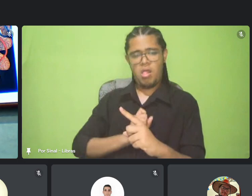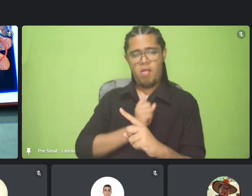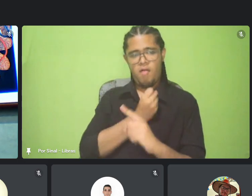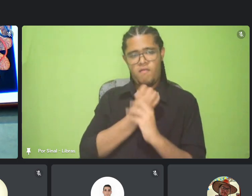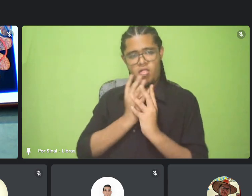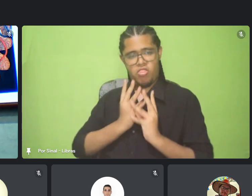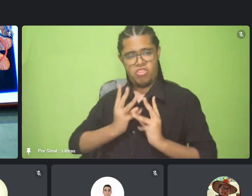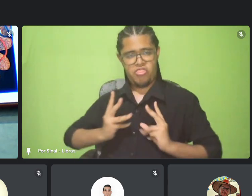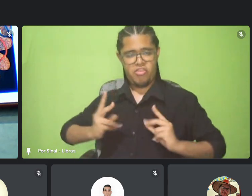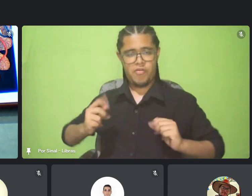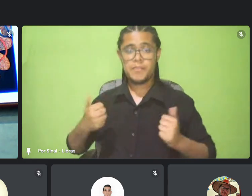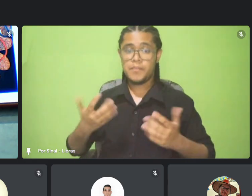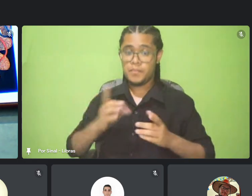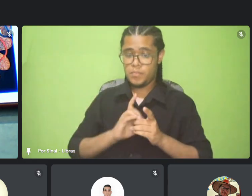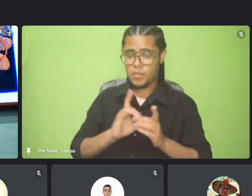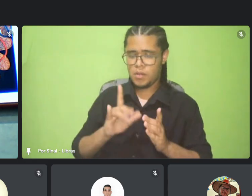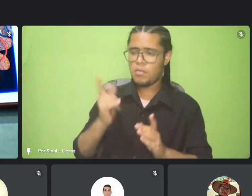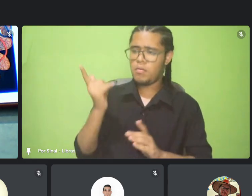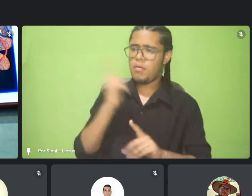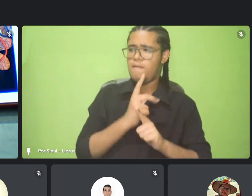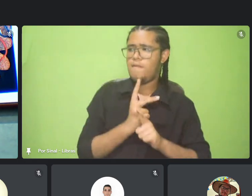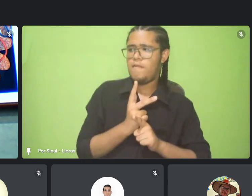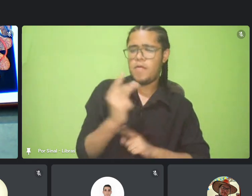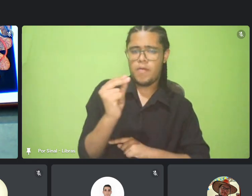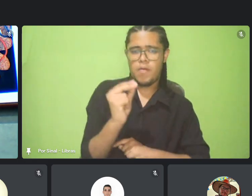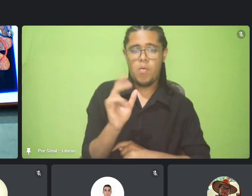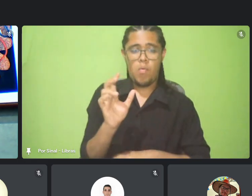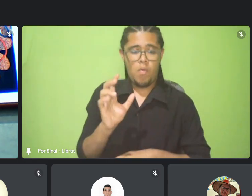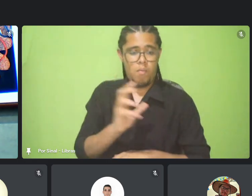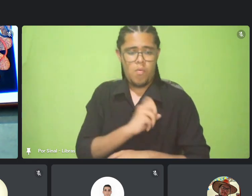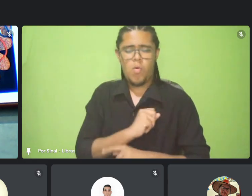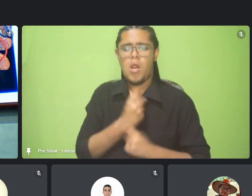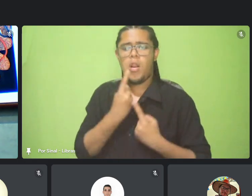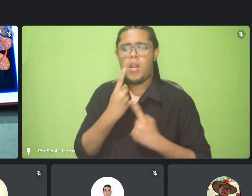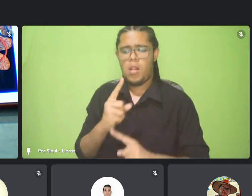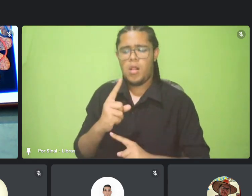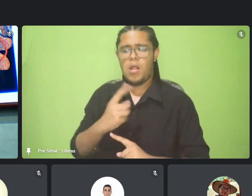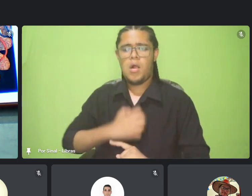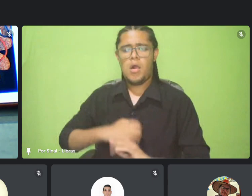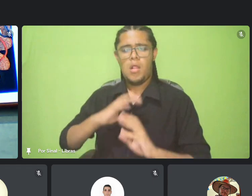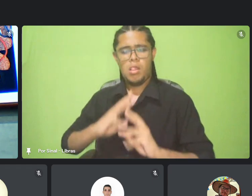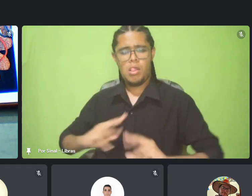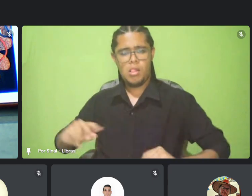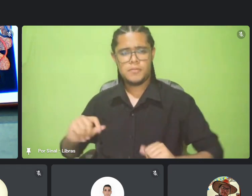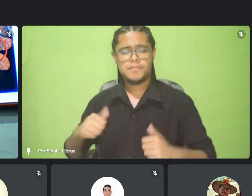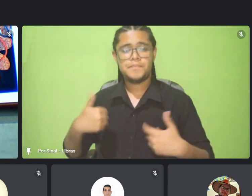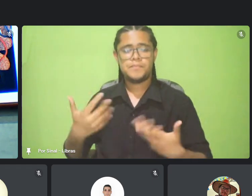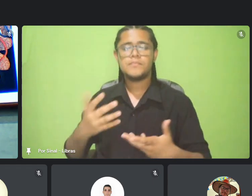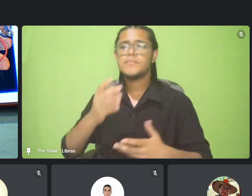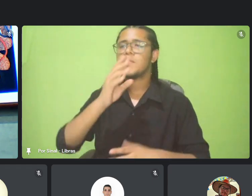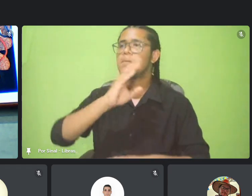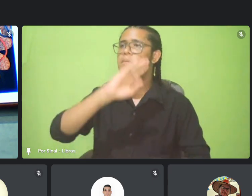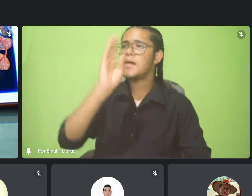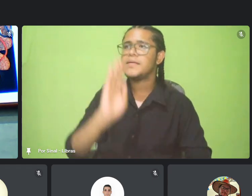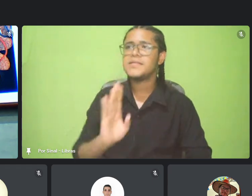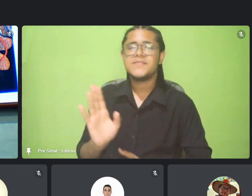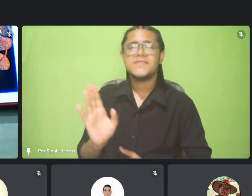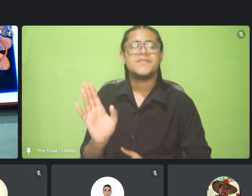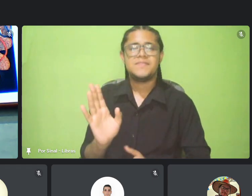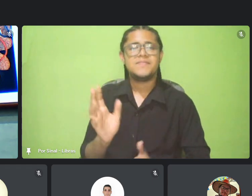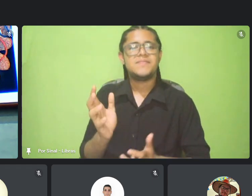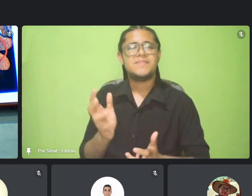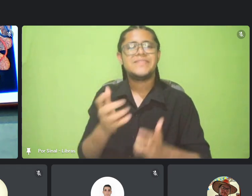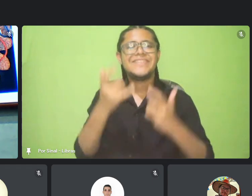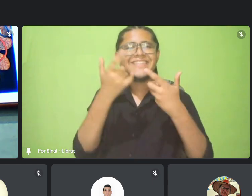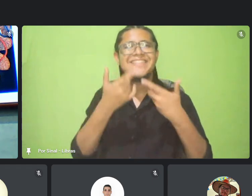A democracia venceu. O amor venceu o ódio. O Brasil volta a sorrir. Vamos subir